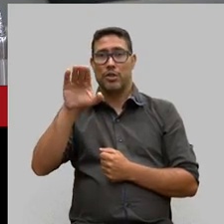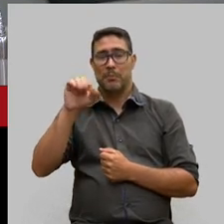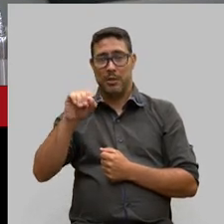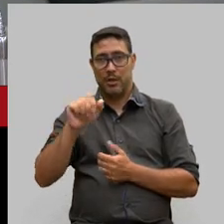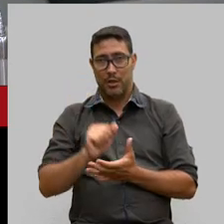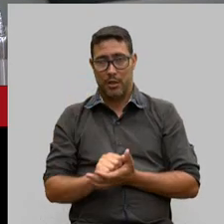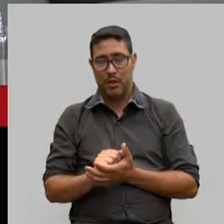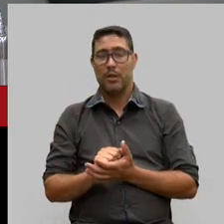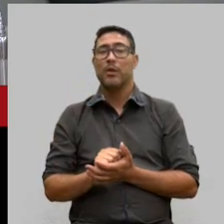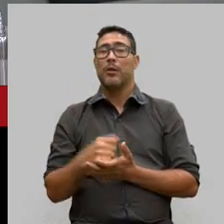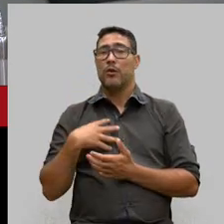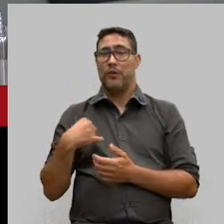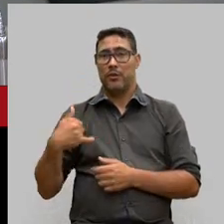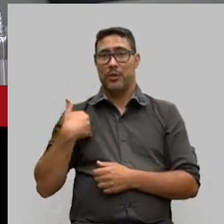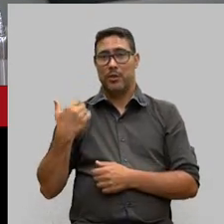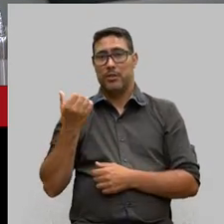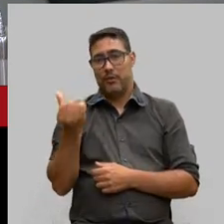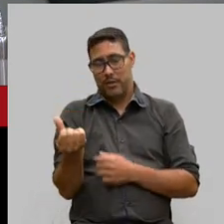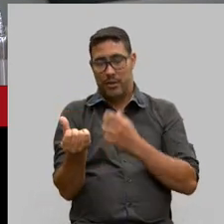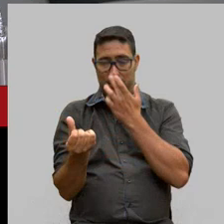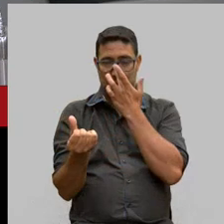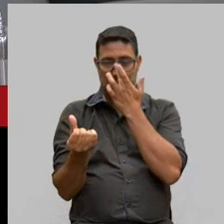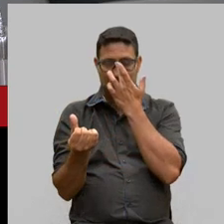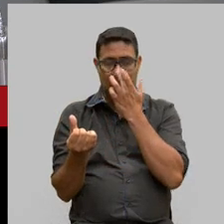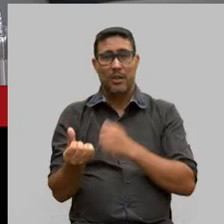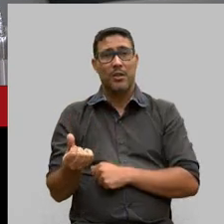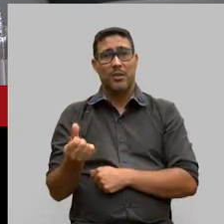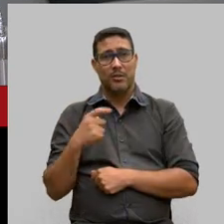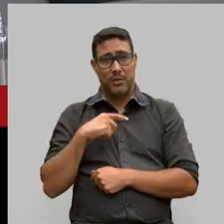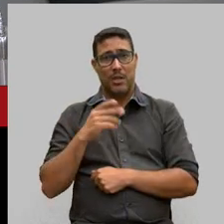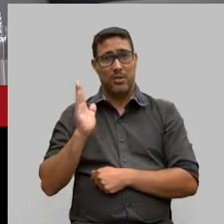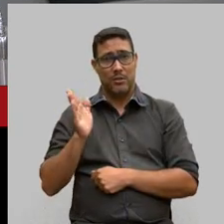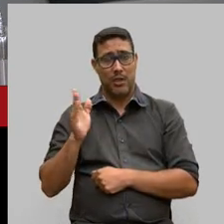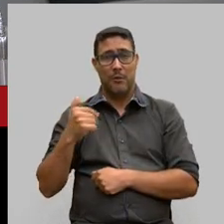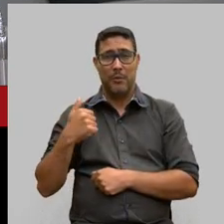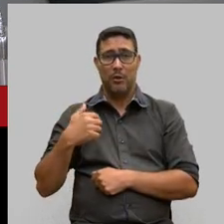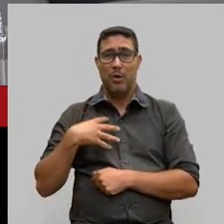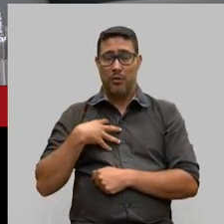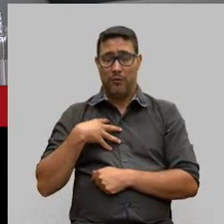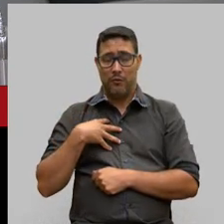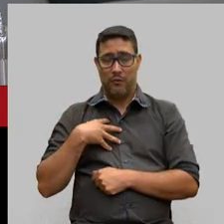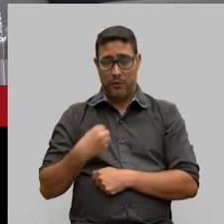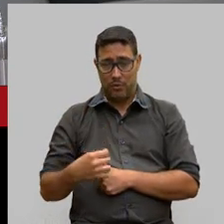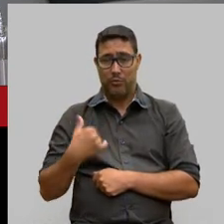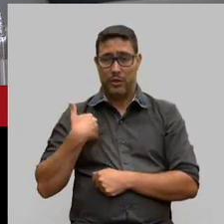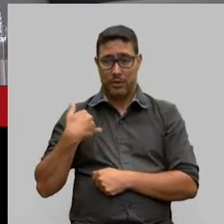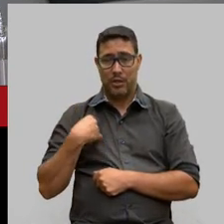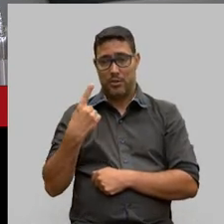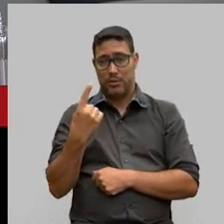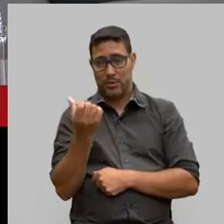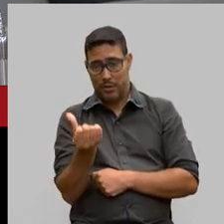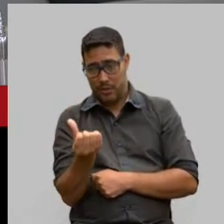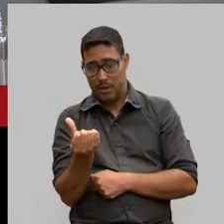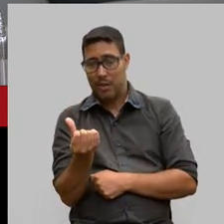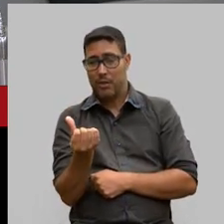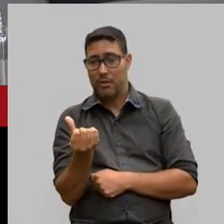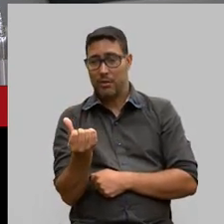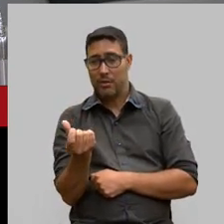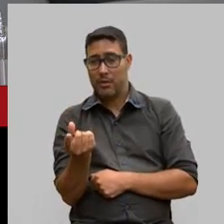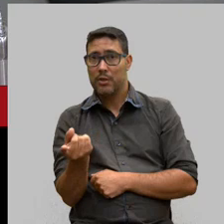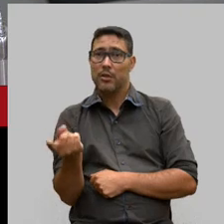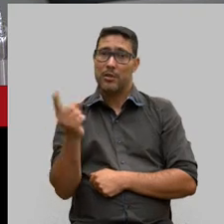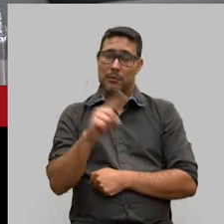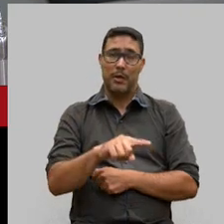não caí agora de para-quedas eu já tenho meu filho de 16 anos que a qual nasceu feito Mas eu tive um